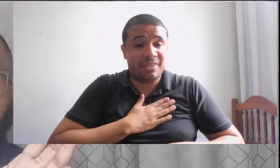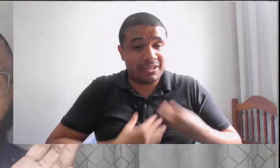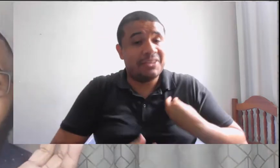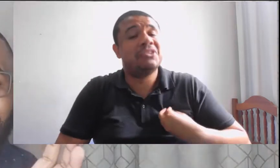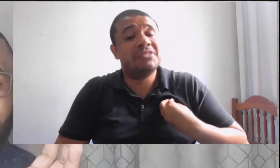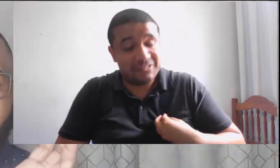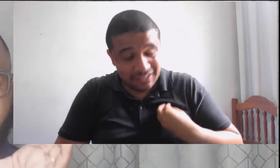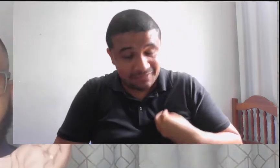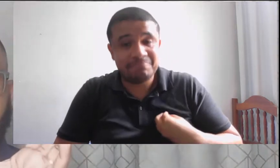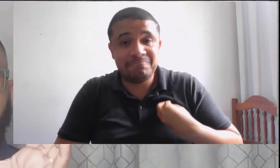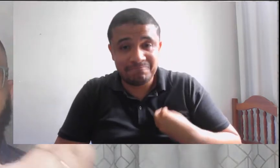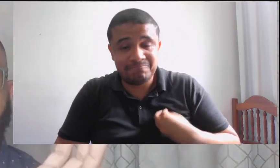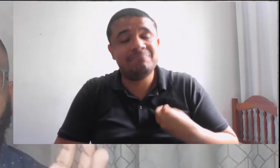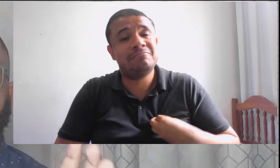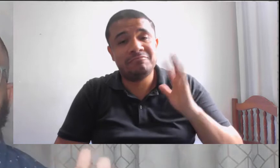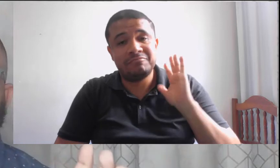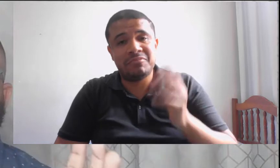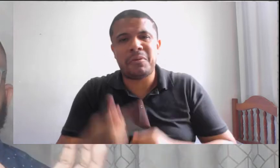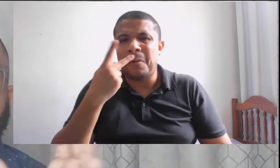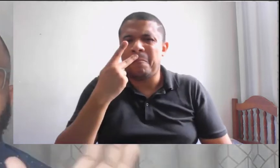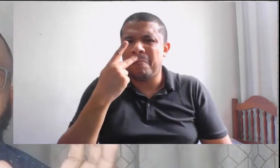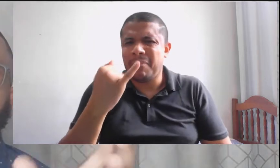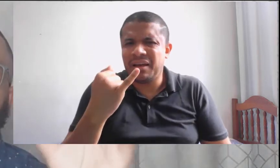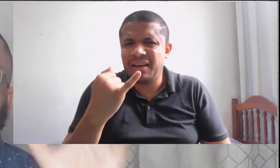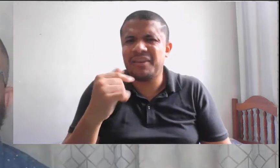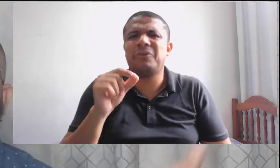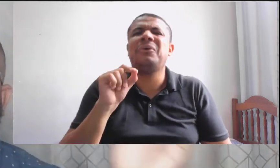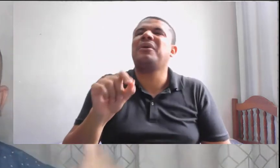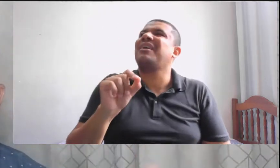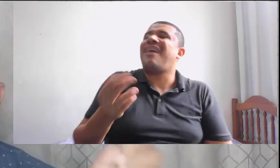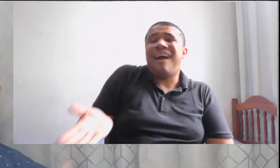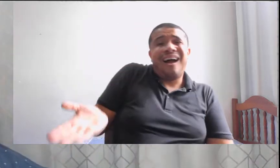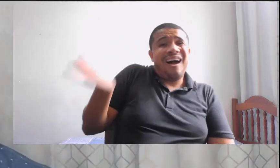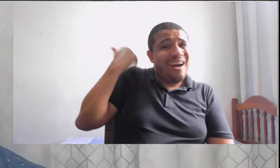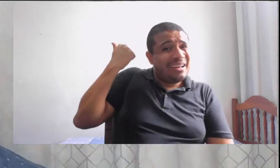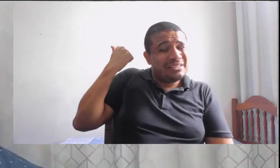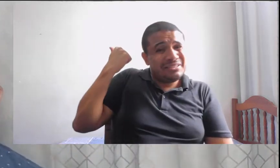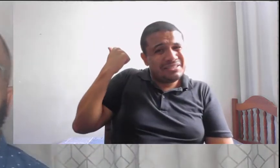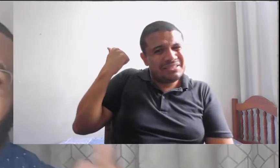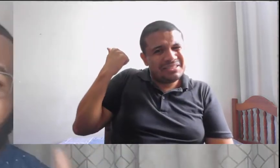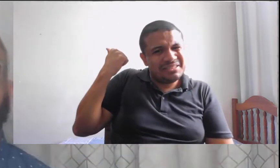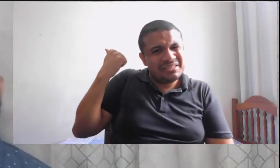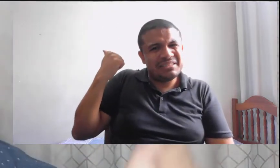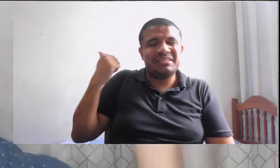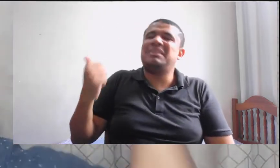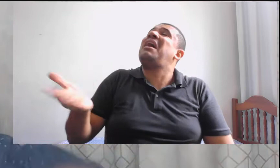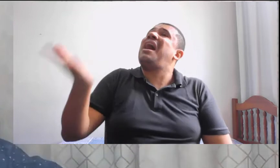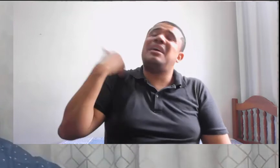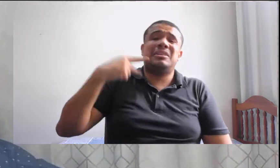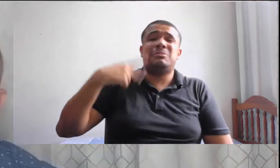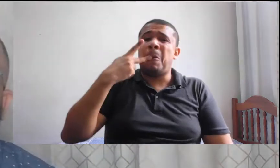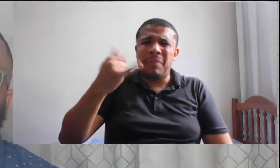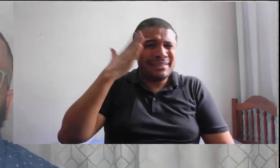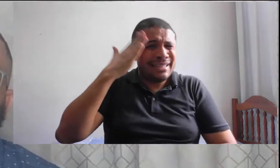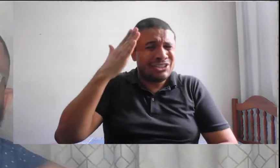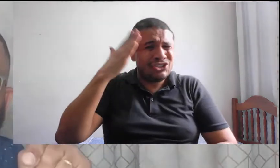Vivi com um pai sem entender que Cristo precisava reinar sobre o barco, que Cristo precisava entrar no